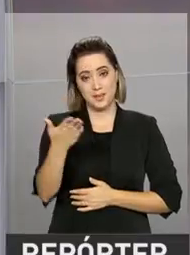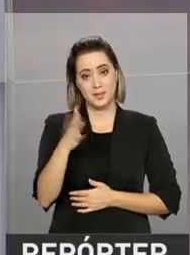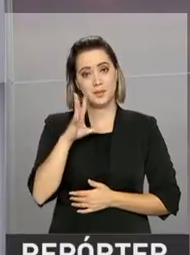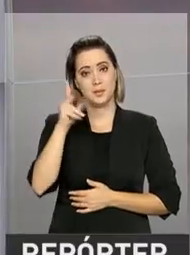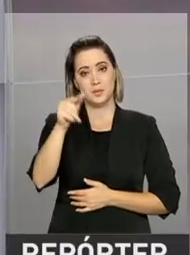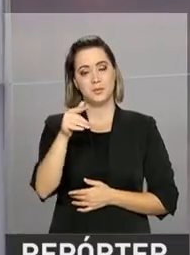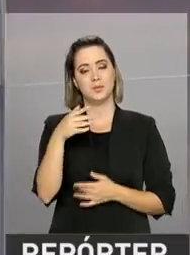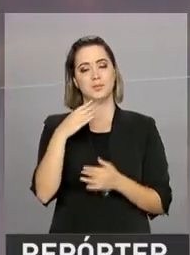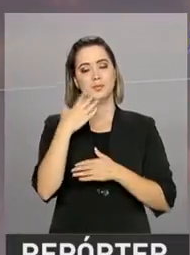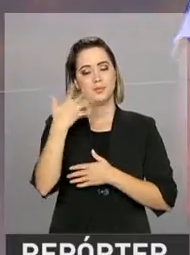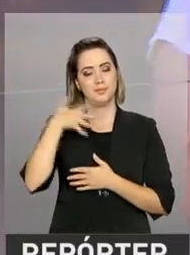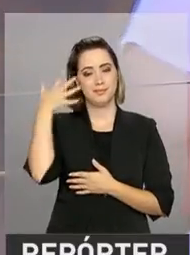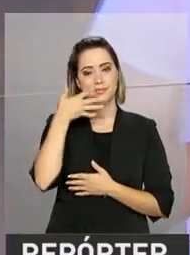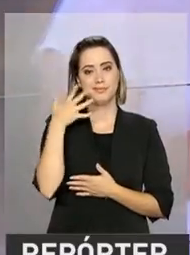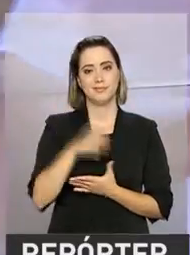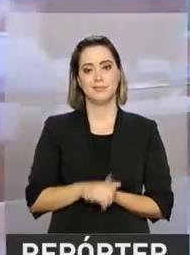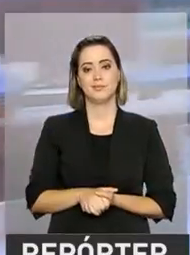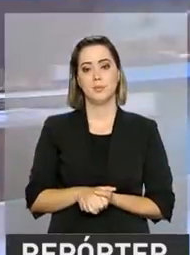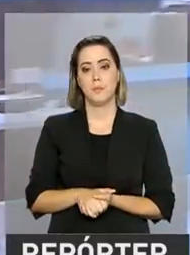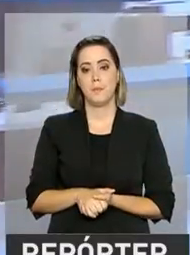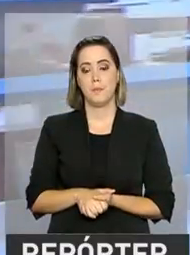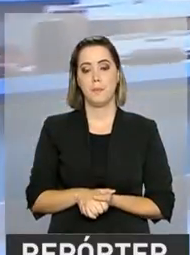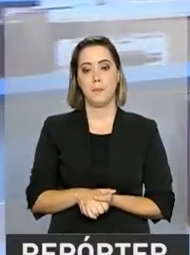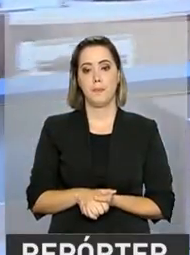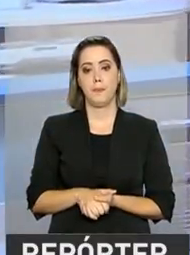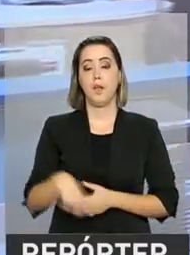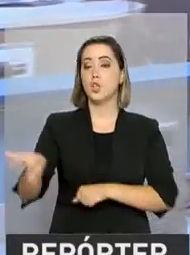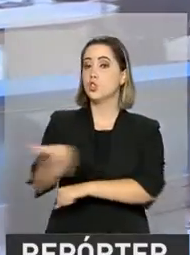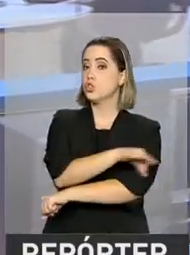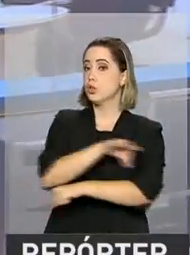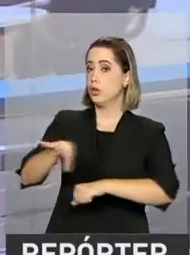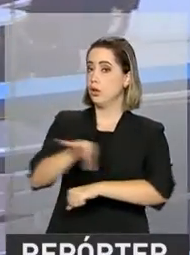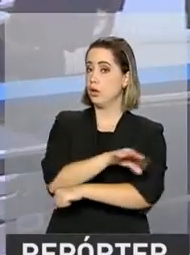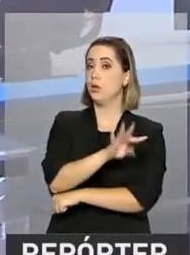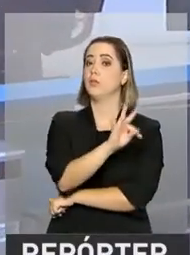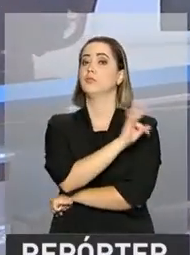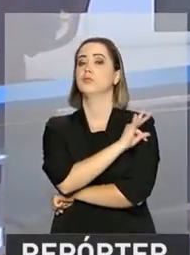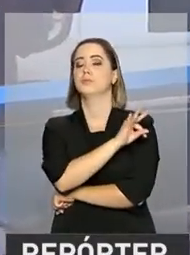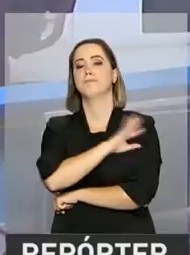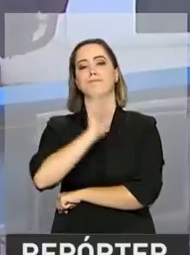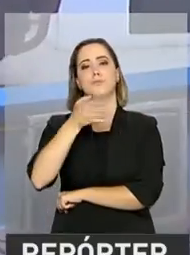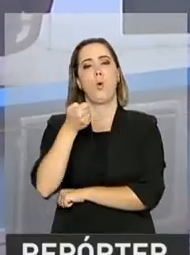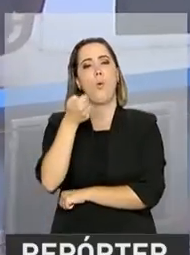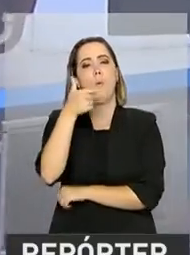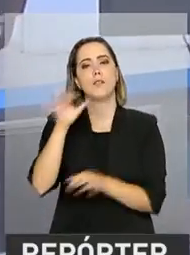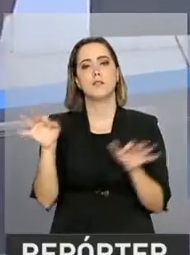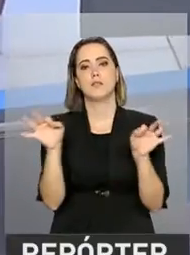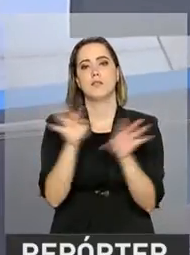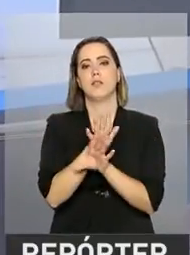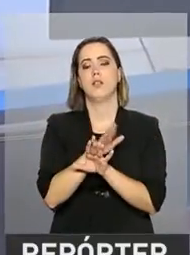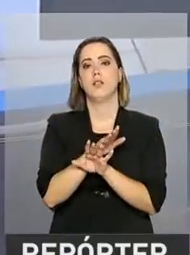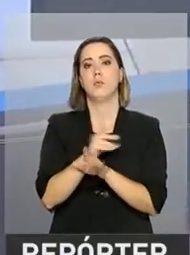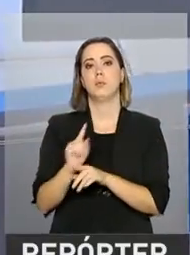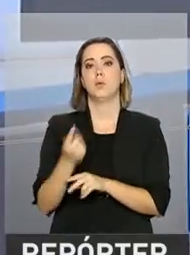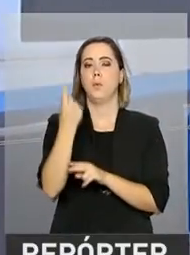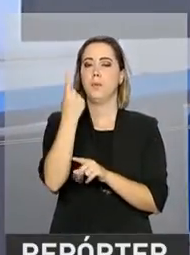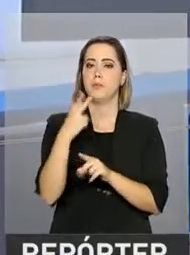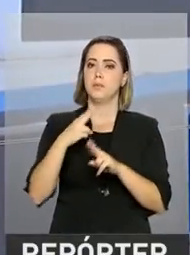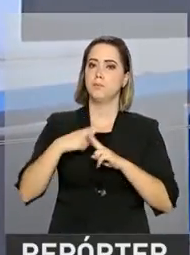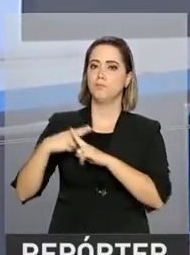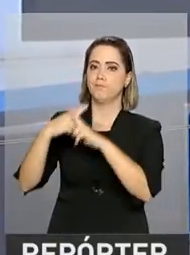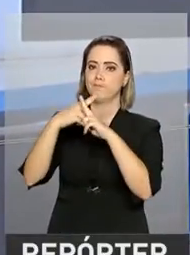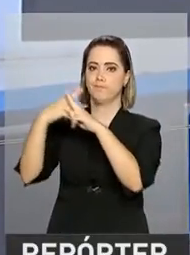todos esses esclarecimentos urbana engenheiros e técnicos estão na reta final de trabalho para o lançamento do primeiro satélite